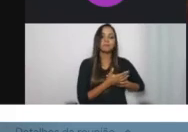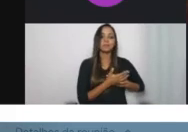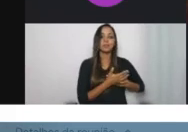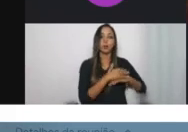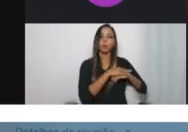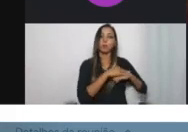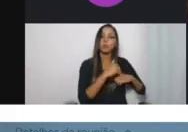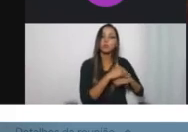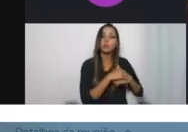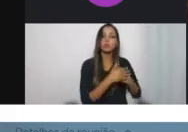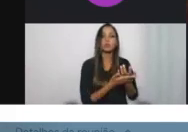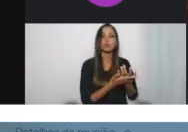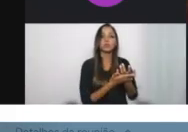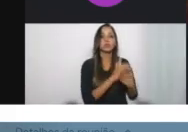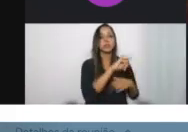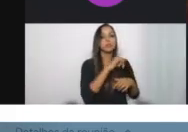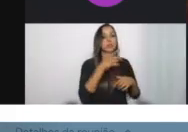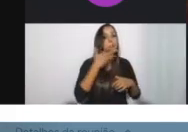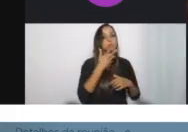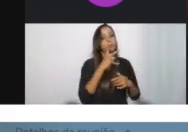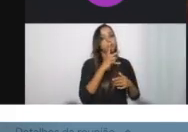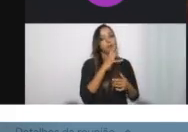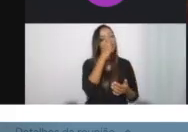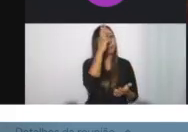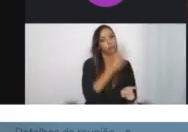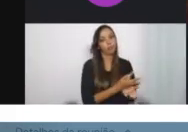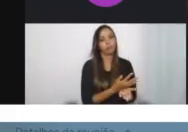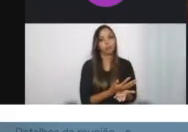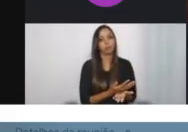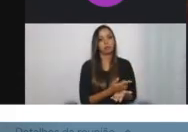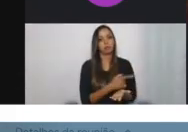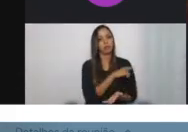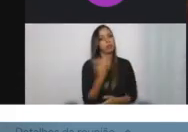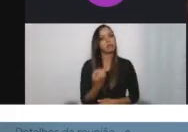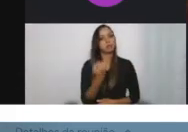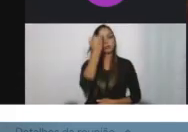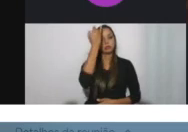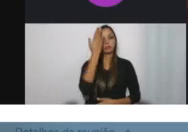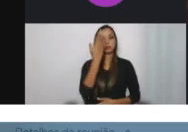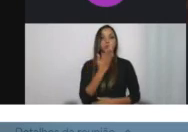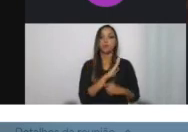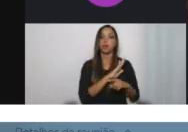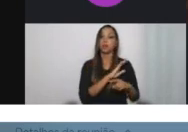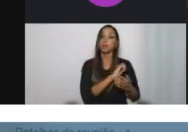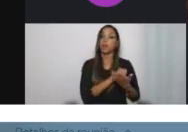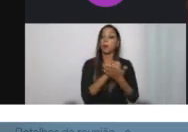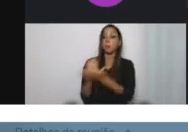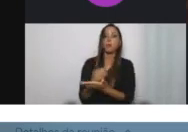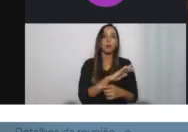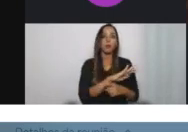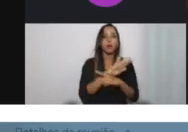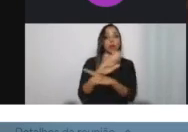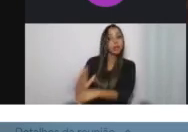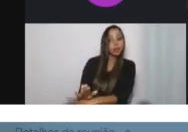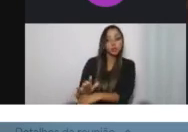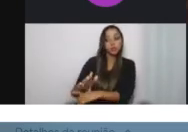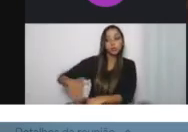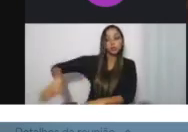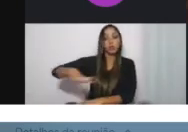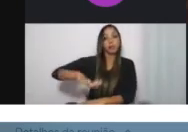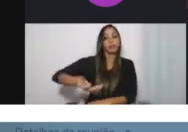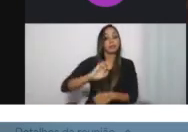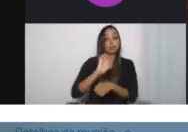falei aqui, vários outros colegas vereadores já falaram. É de chegar onde o Estado não chega, é de chegar onde o poder público não chega. É de